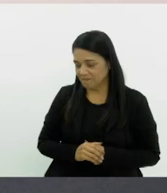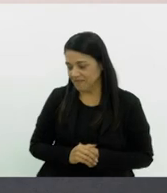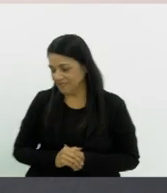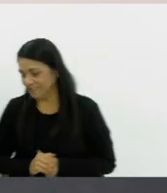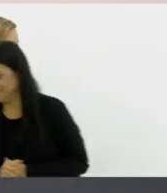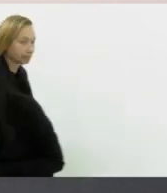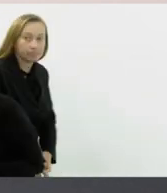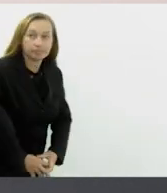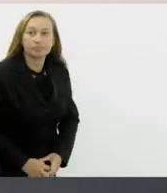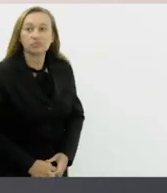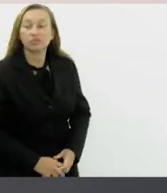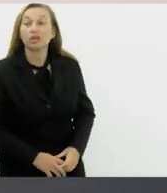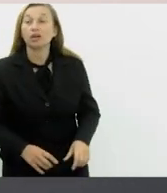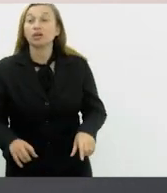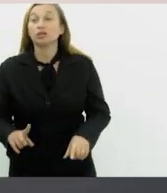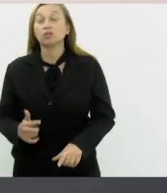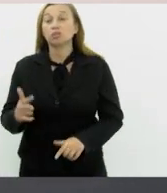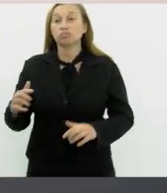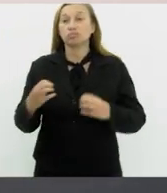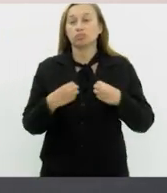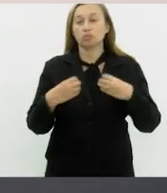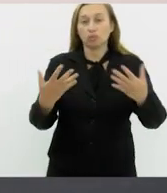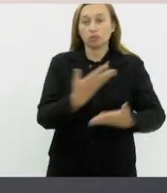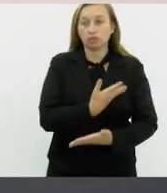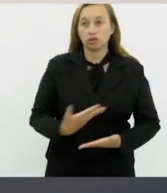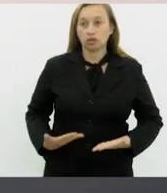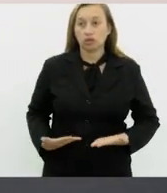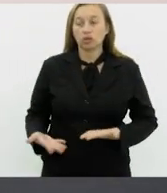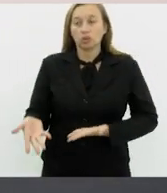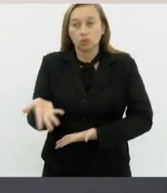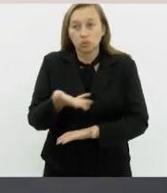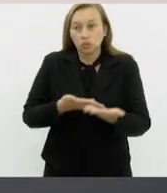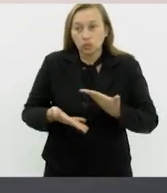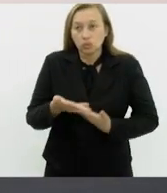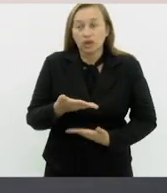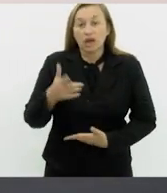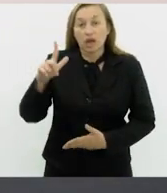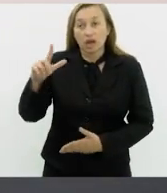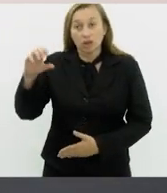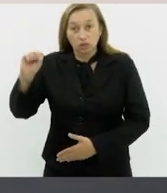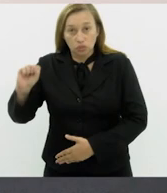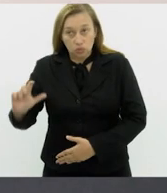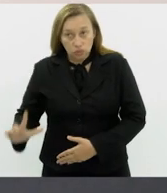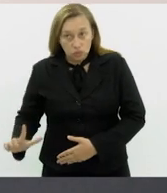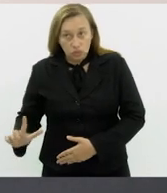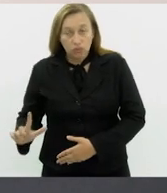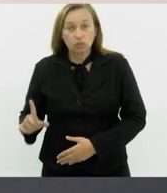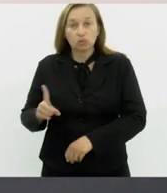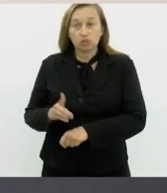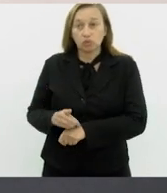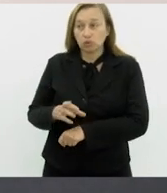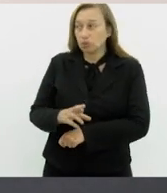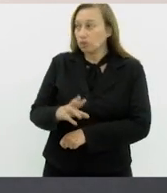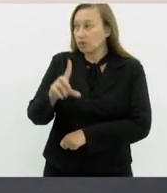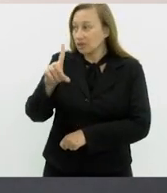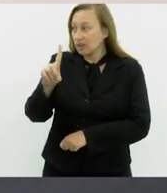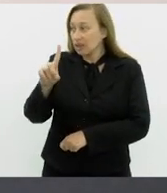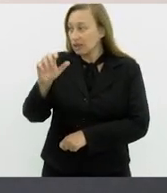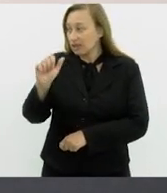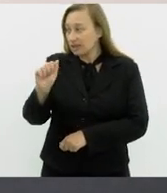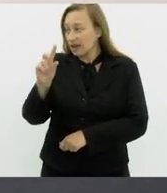em audiências de conciliação que nós participamos com a Elisul, estava lá o doutor Davi, representando a